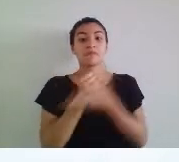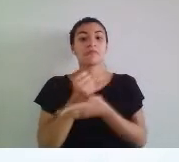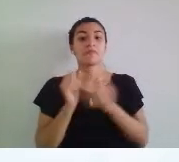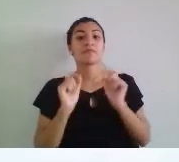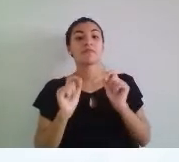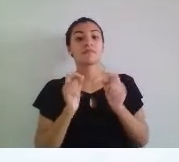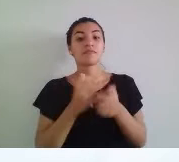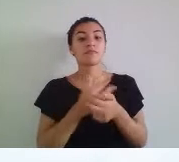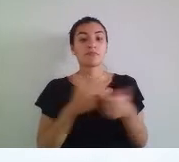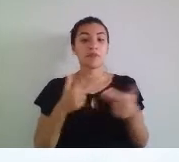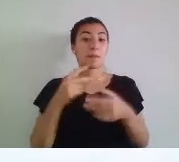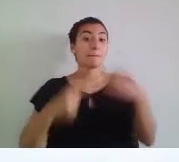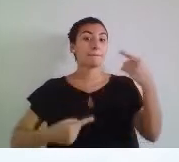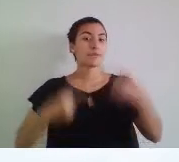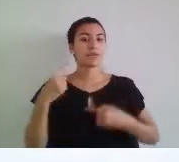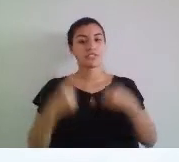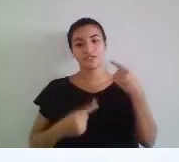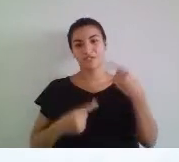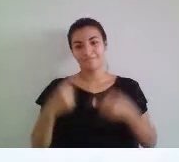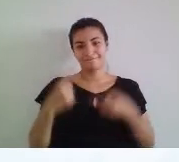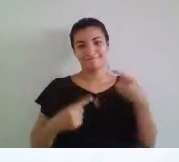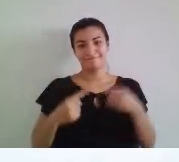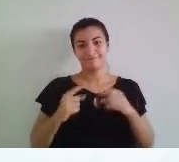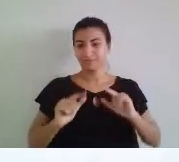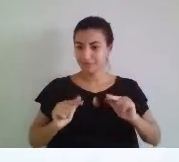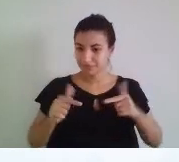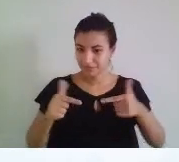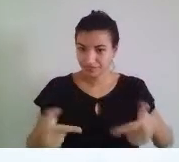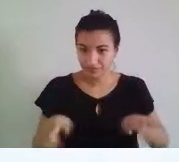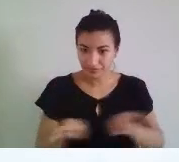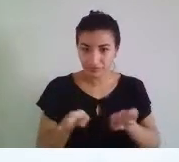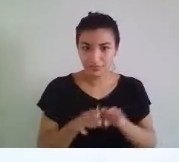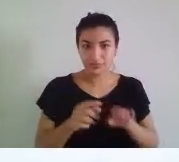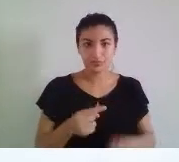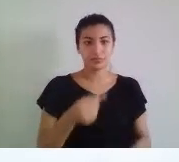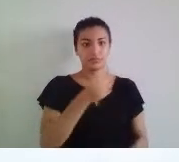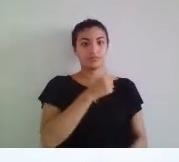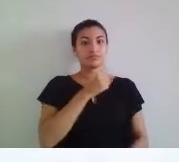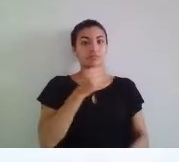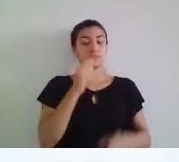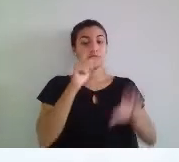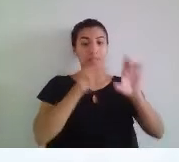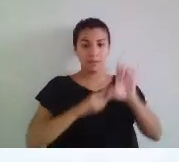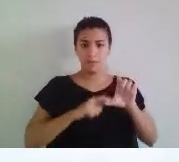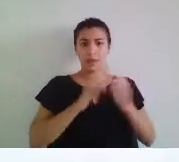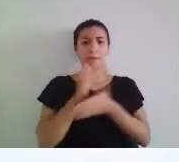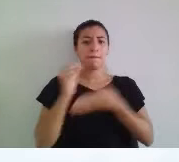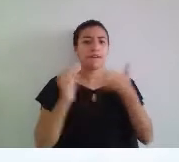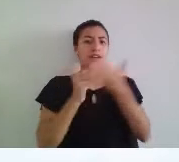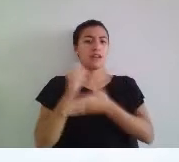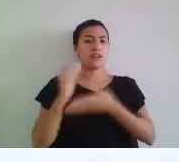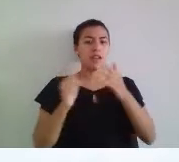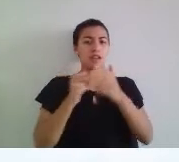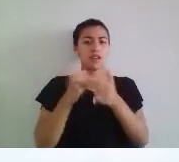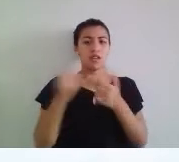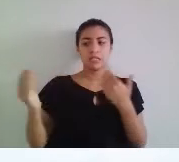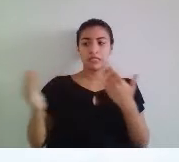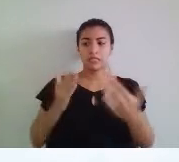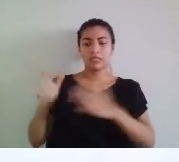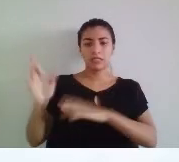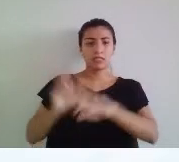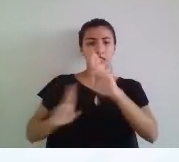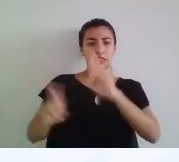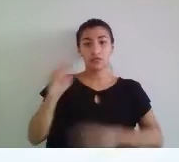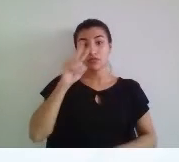questão política. O avanço e o retrocesso dependem fundamentalmente de correlação de